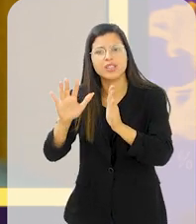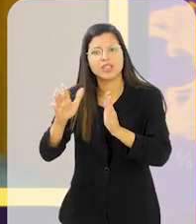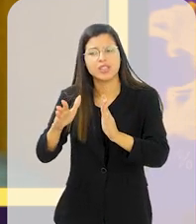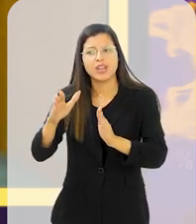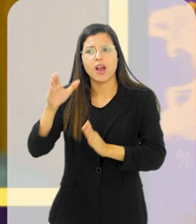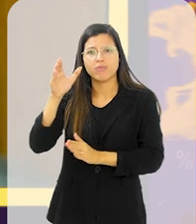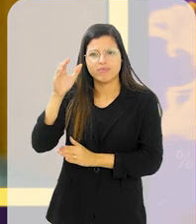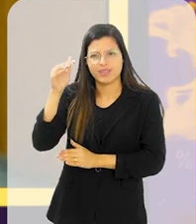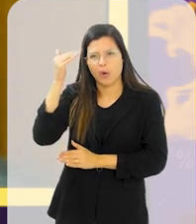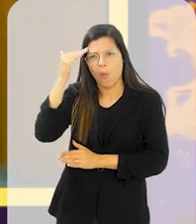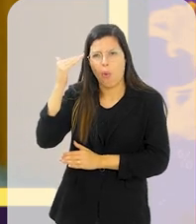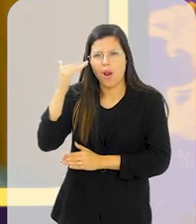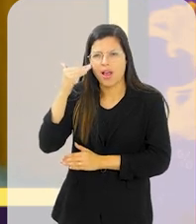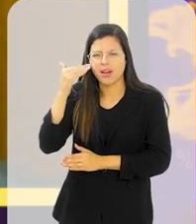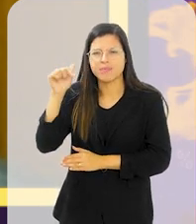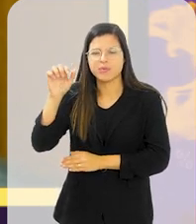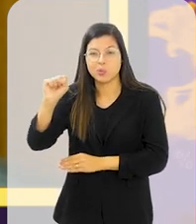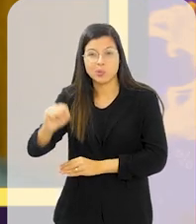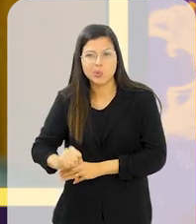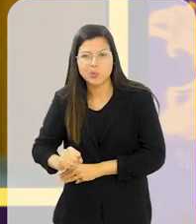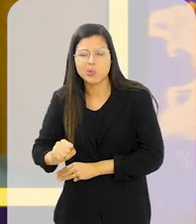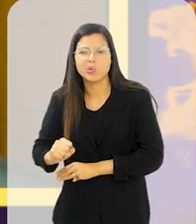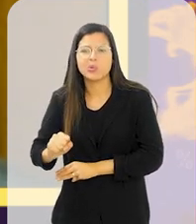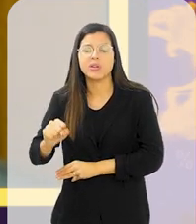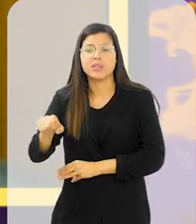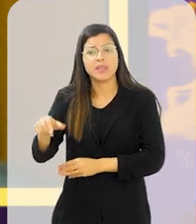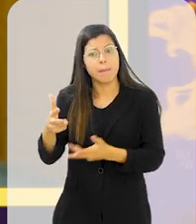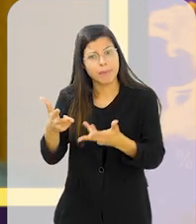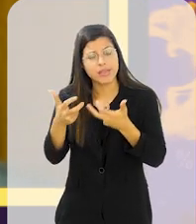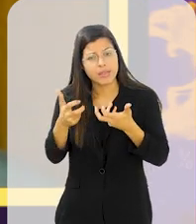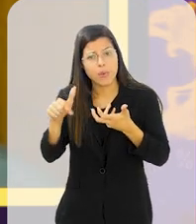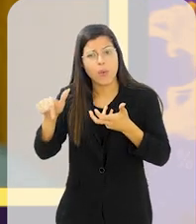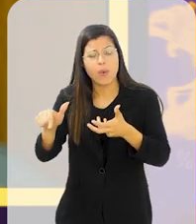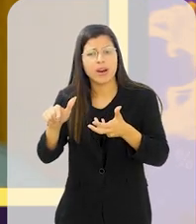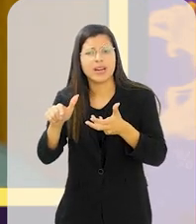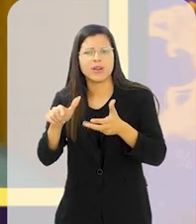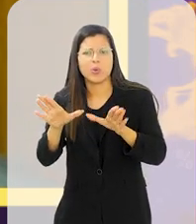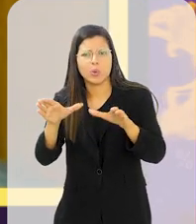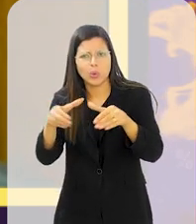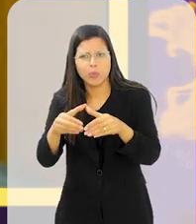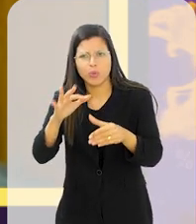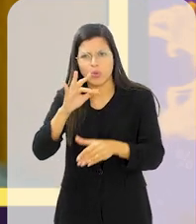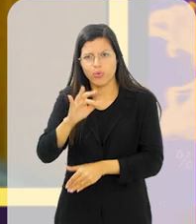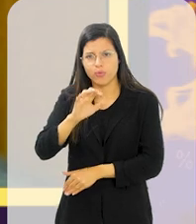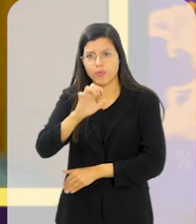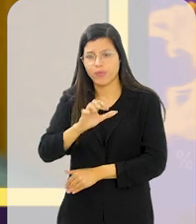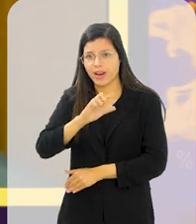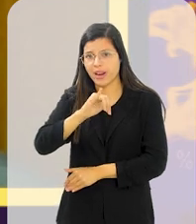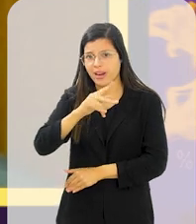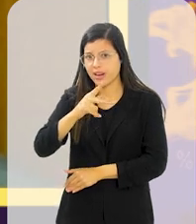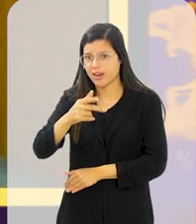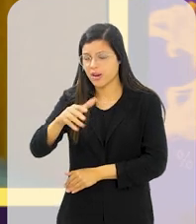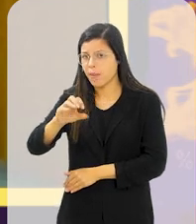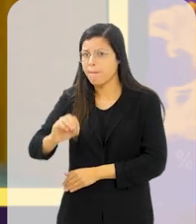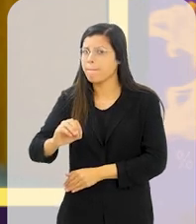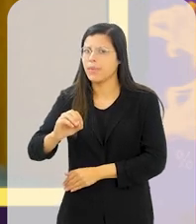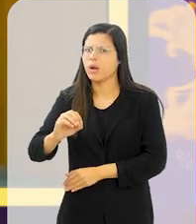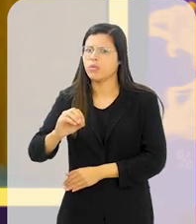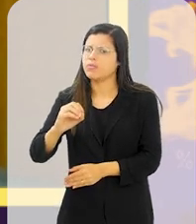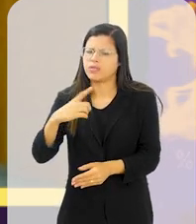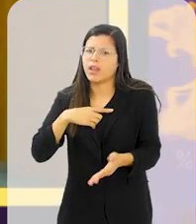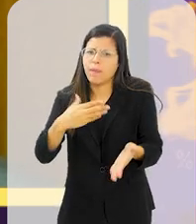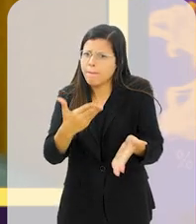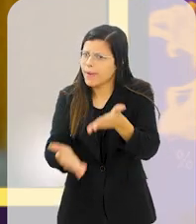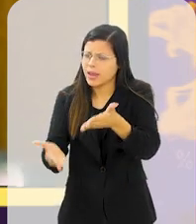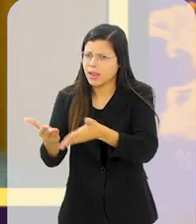Japão, você esteve cobrindo Copa do Mundo, você sabe que aquela seleção do Filipão foi extremamente contestada. Até chegar à conquista, foram vários